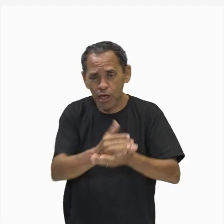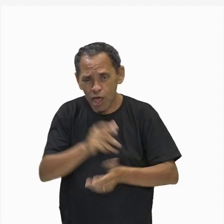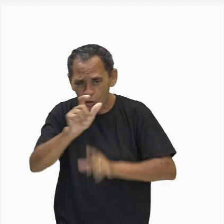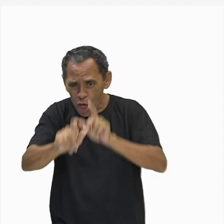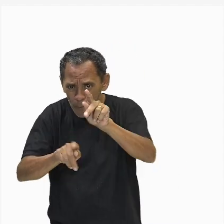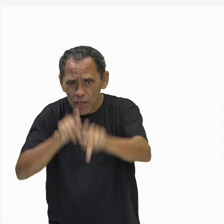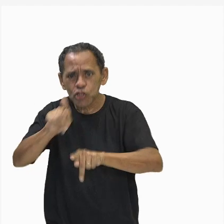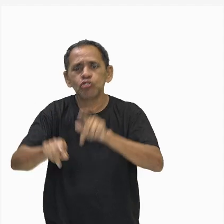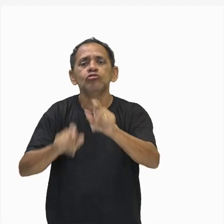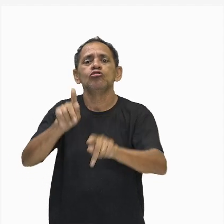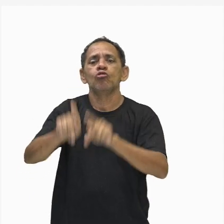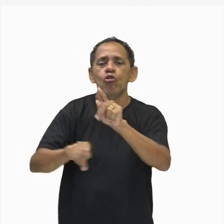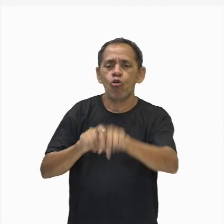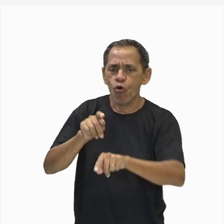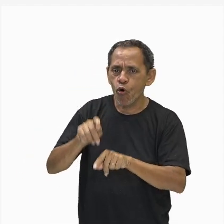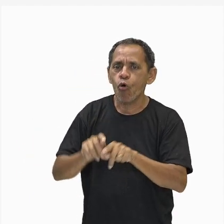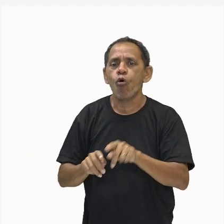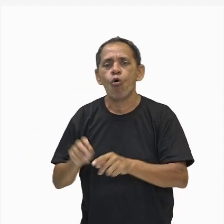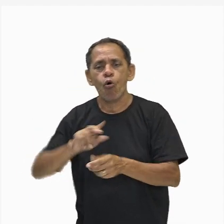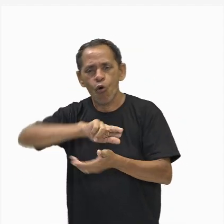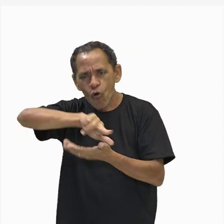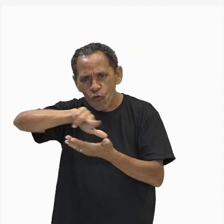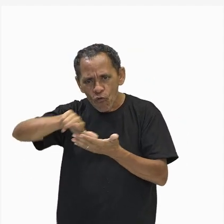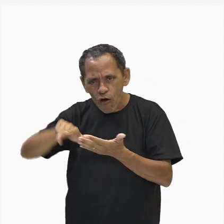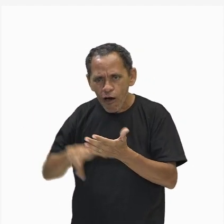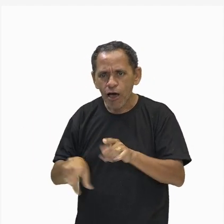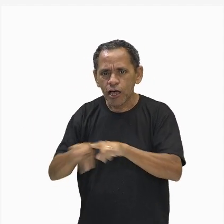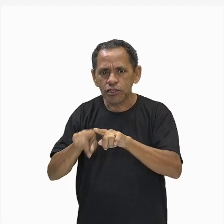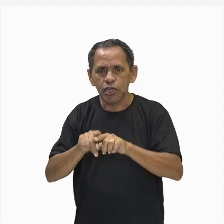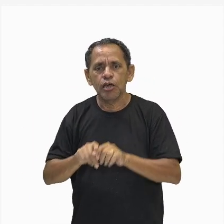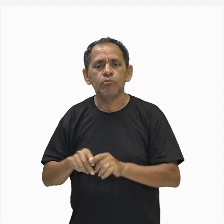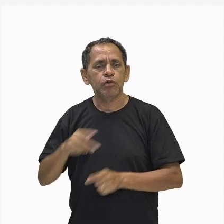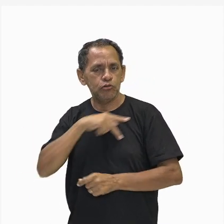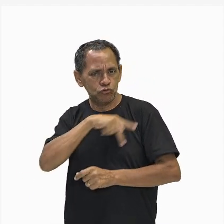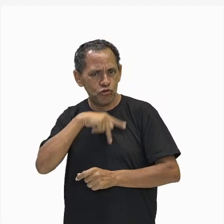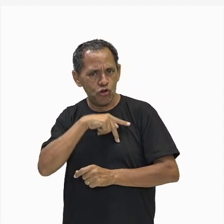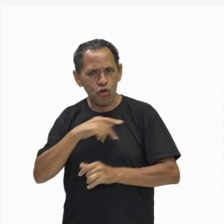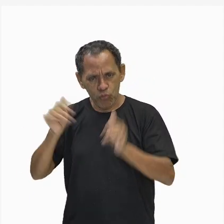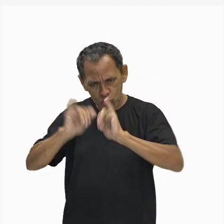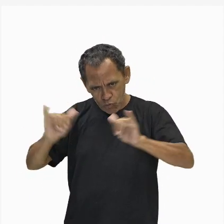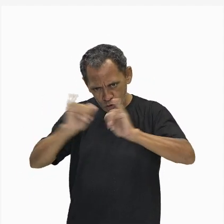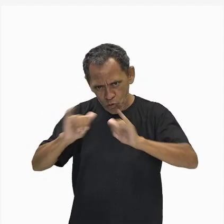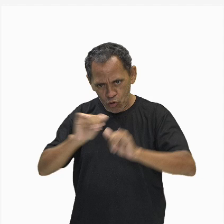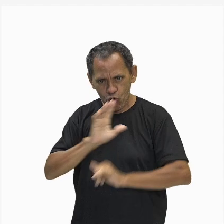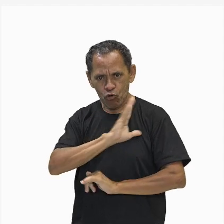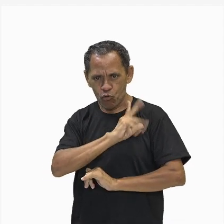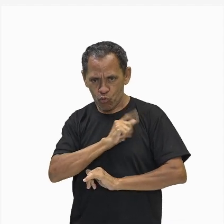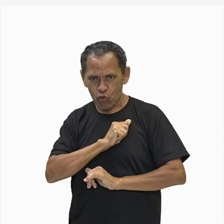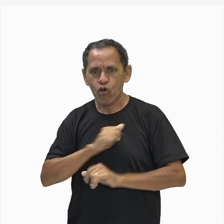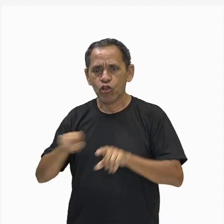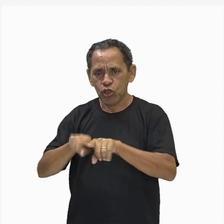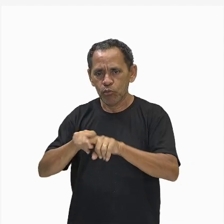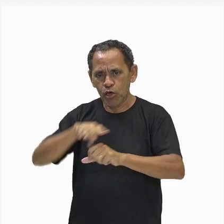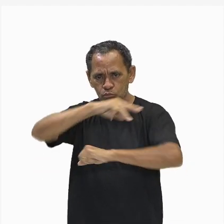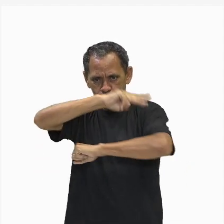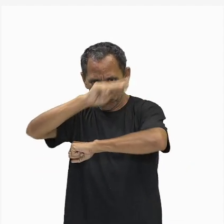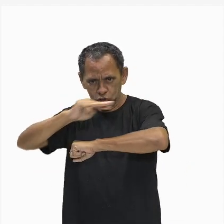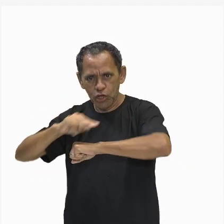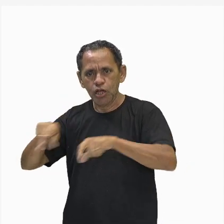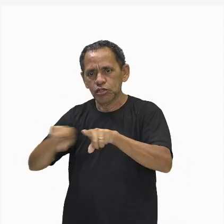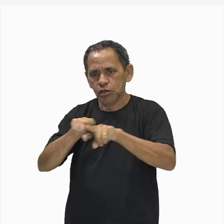julgado e crucificado. Os apóstolos fizeram sua pregação pela Palestina e Mediterrâneo